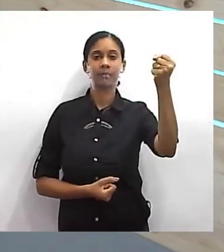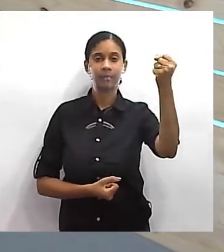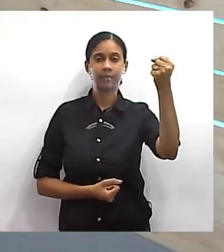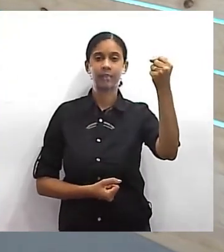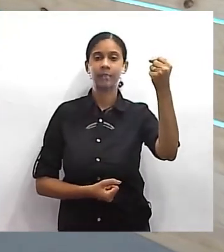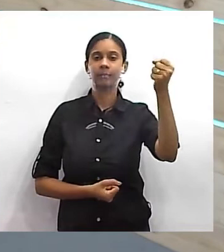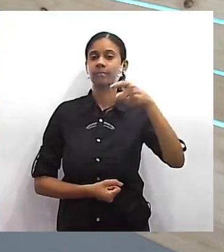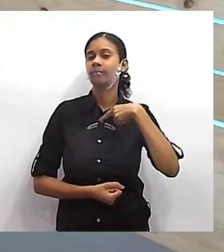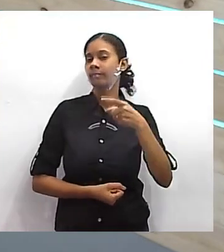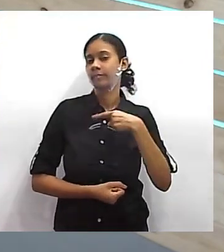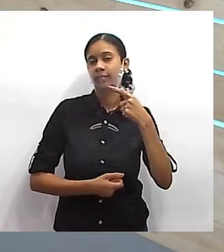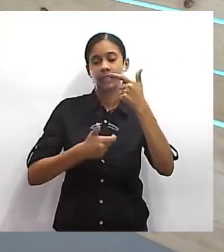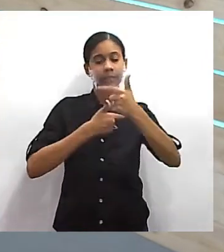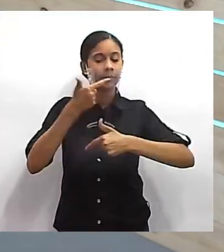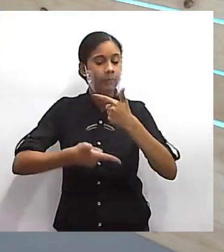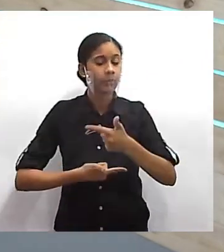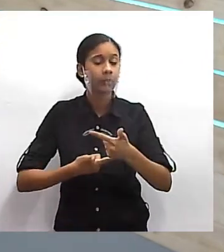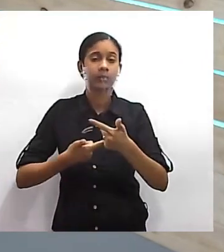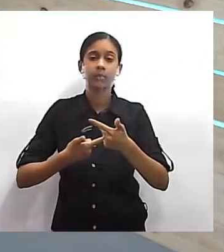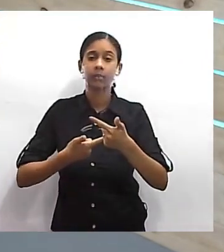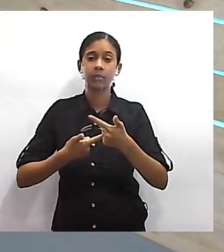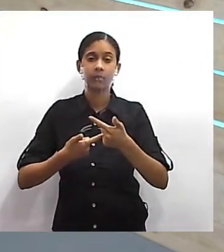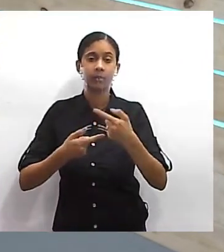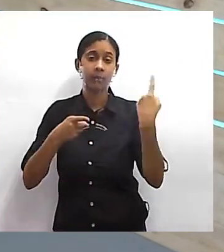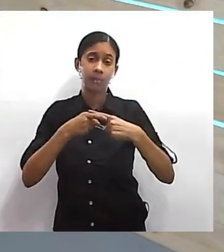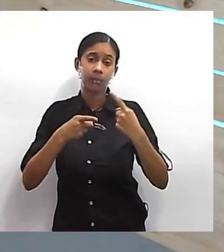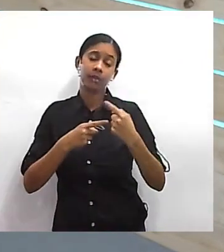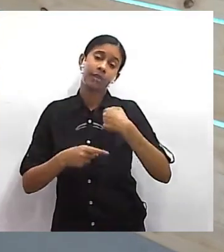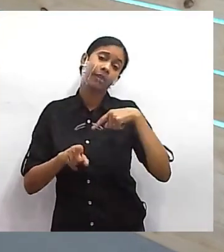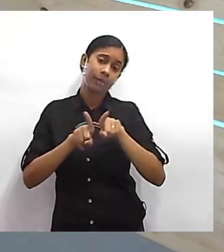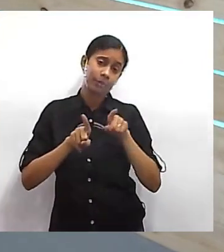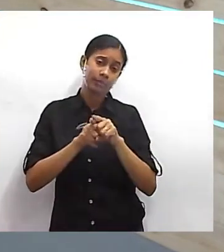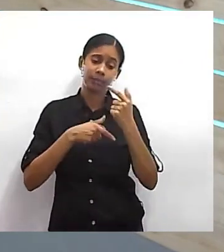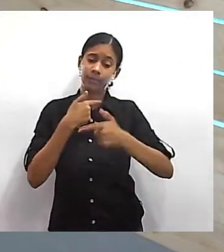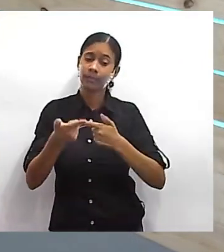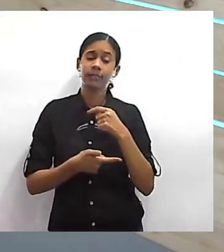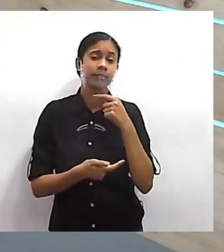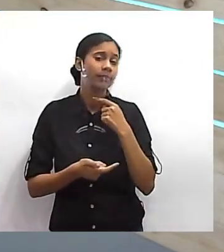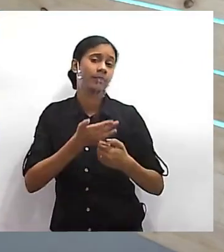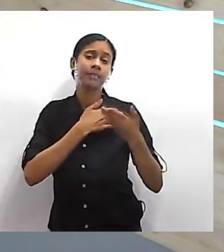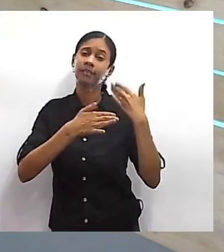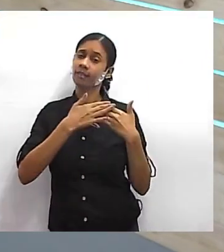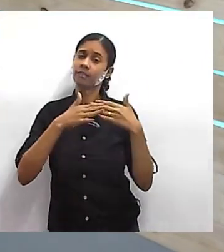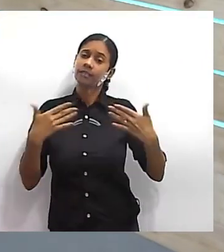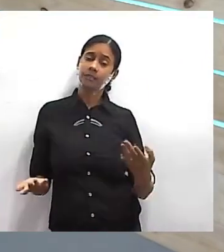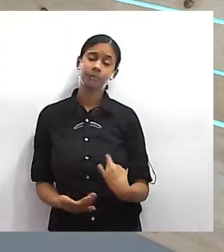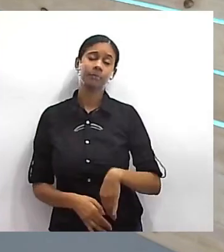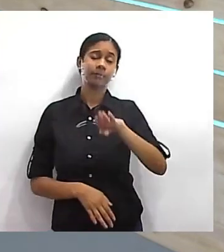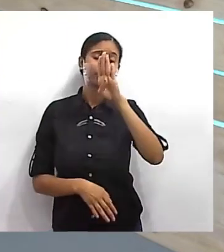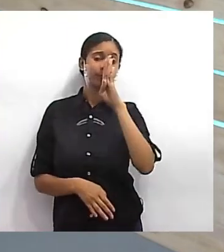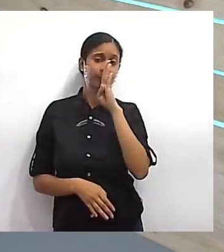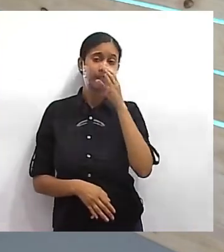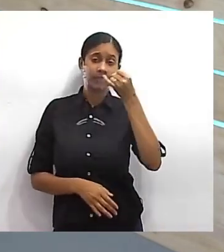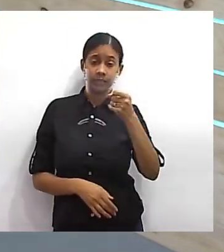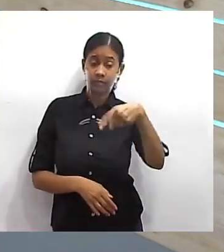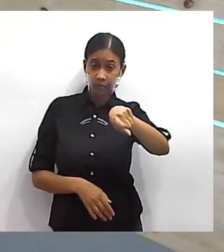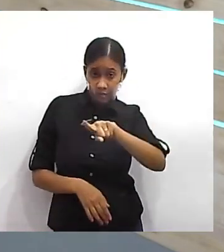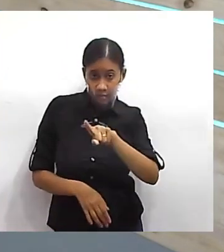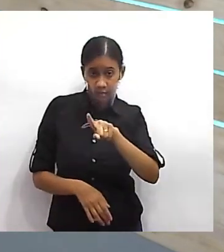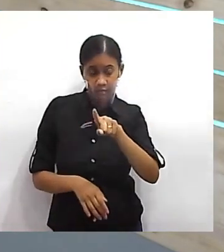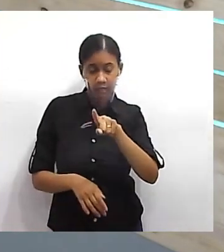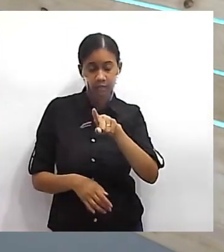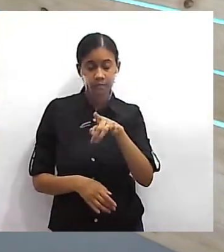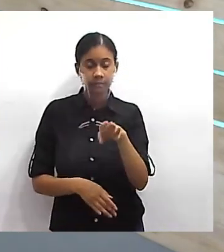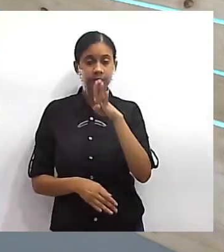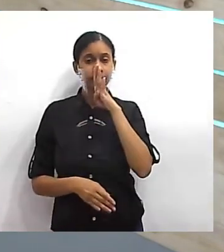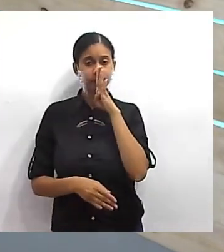E ninguém lutou por mim, porque eu também não lutei por ninguém, eu me calei. Então, quando você se cala, né, você se cala diante da